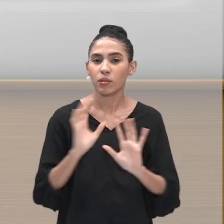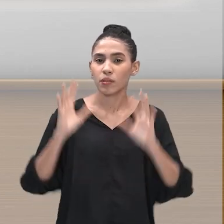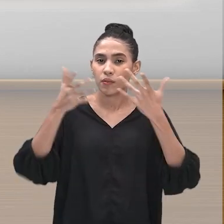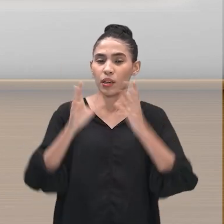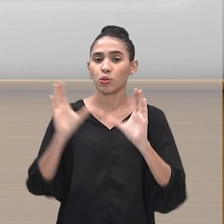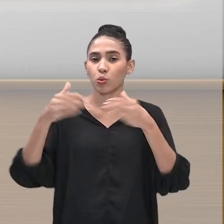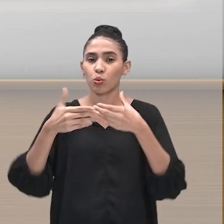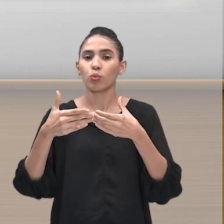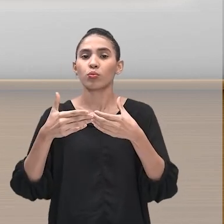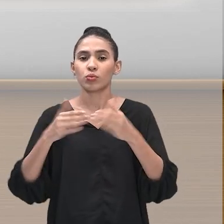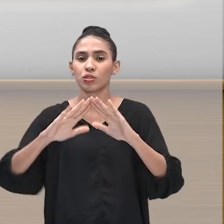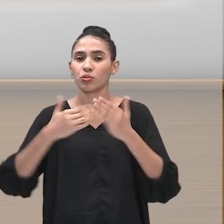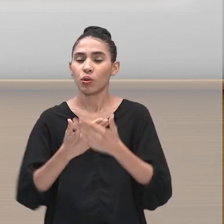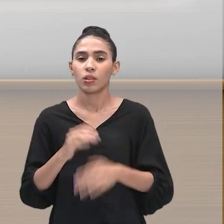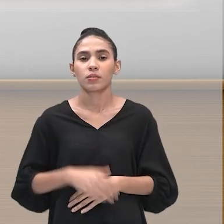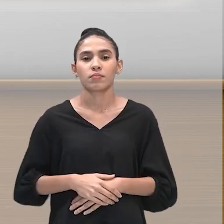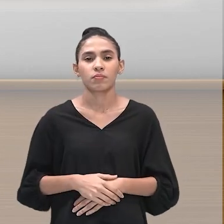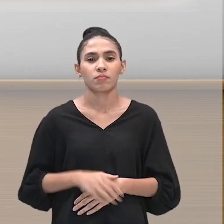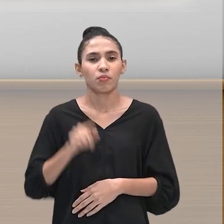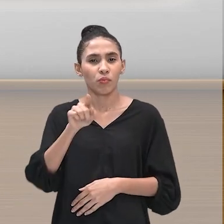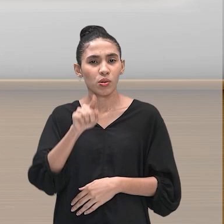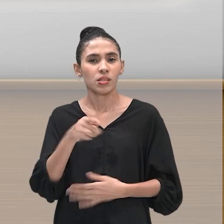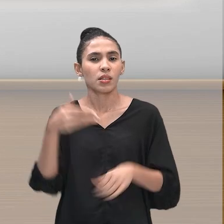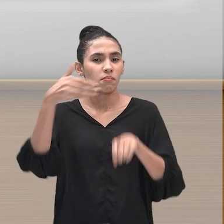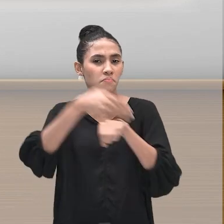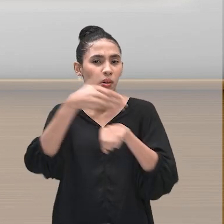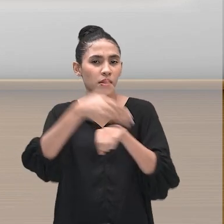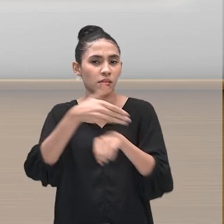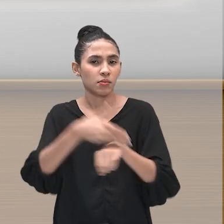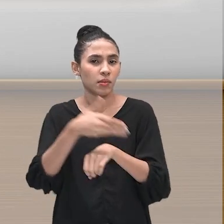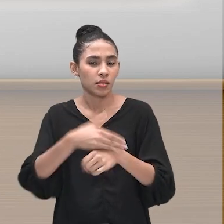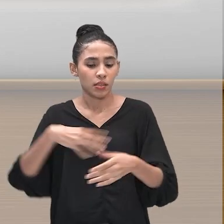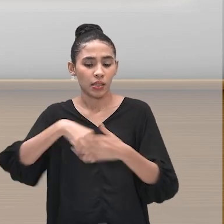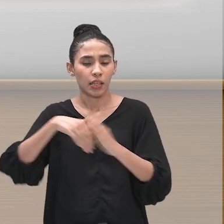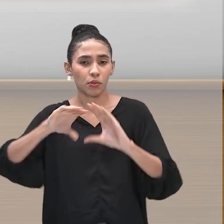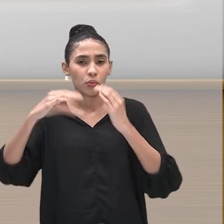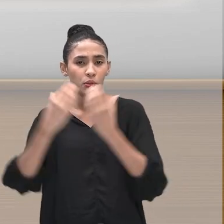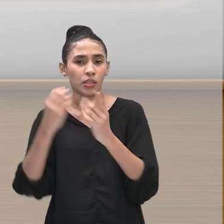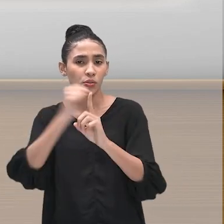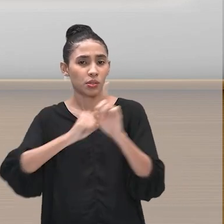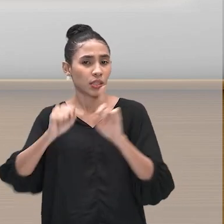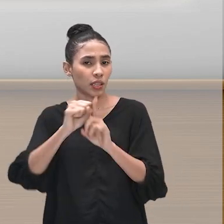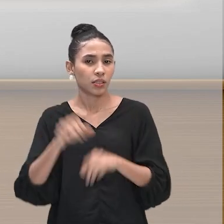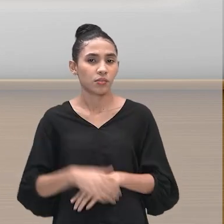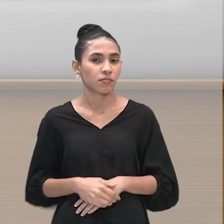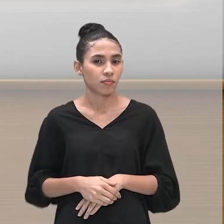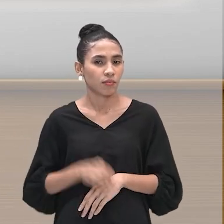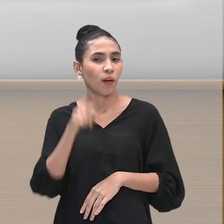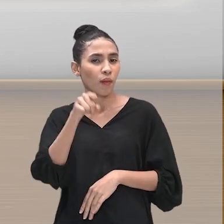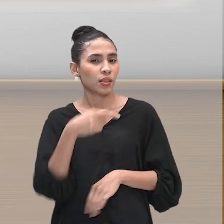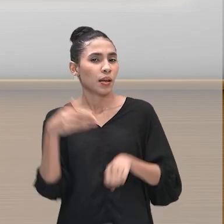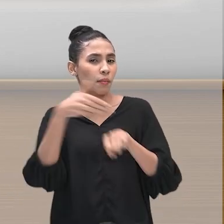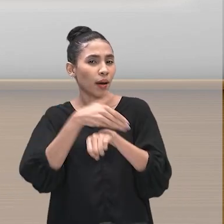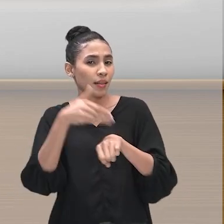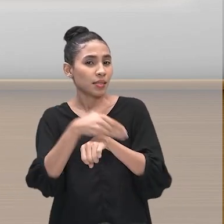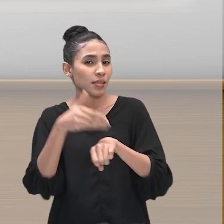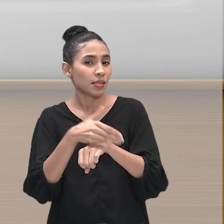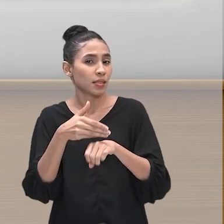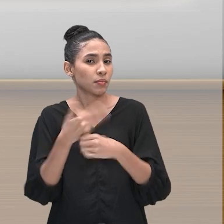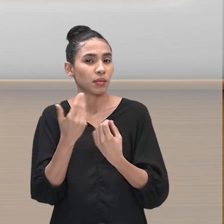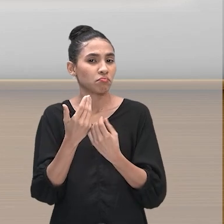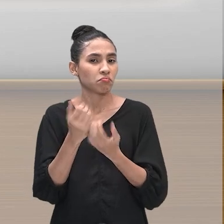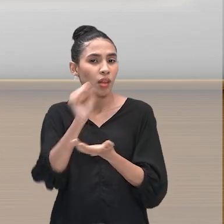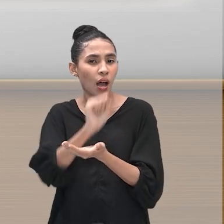turma? Você se considera participativo na sua comunidade? Você participa de alguma